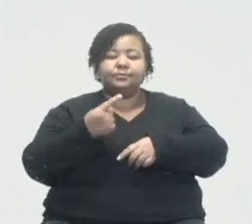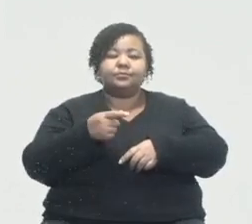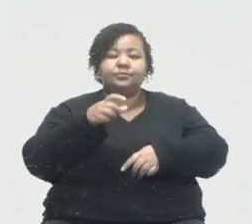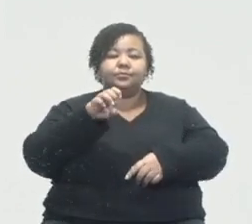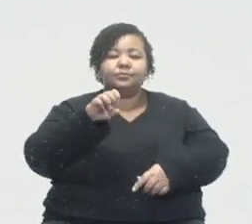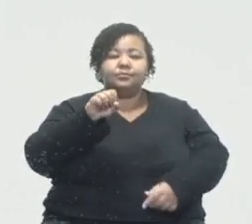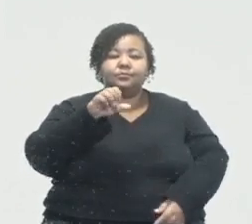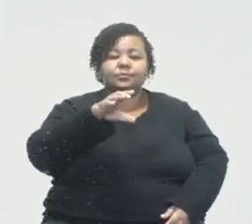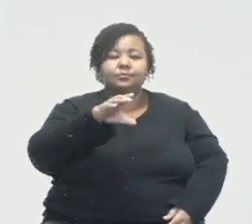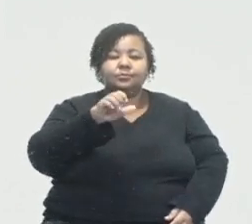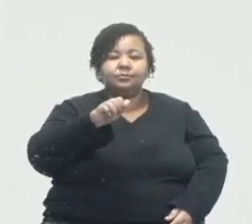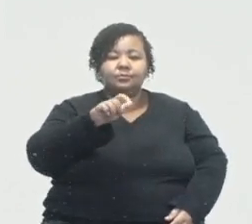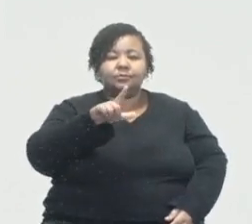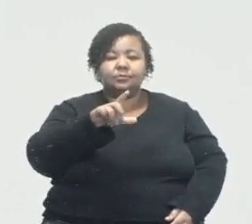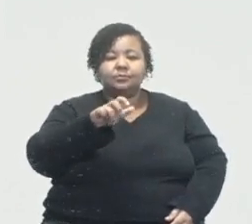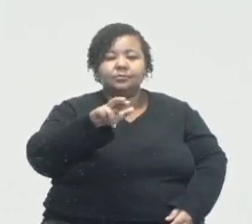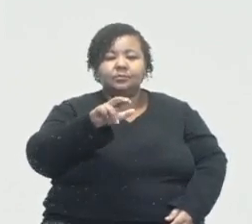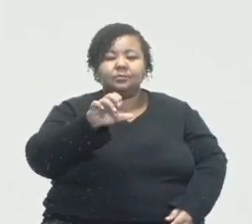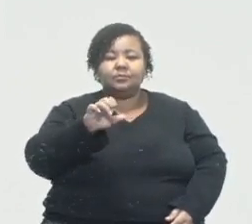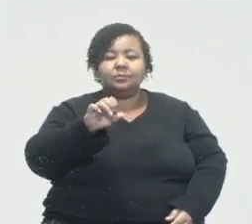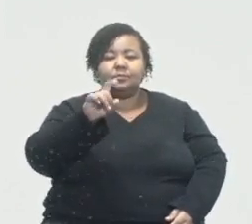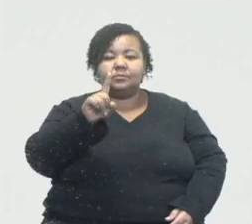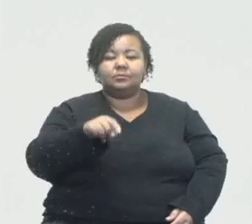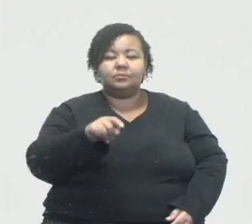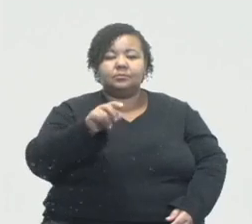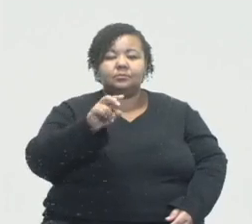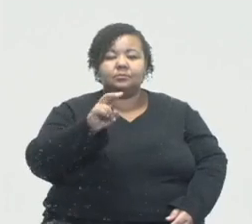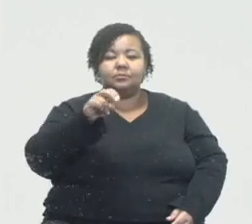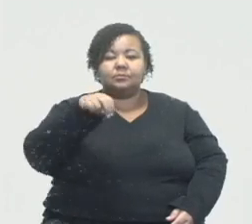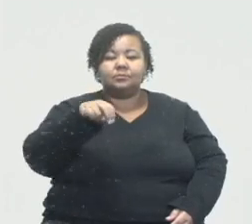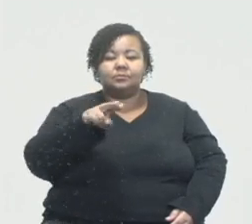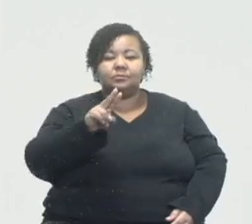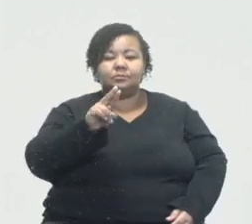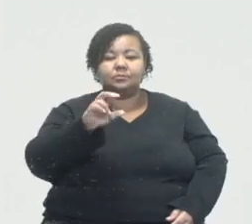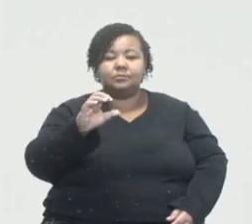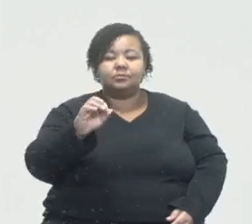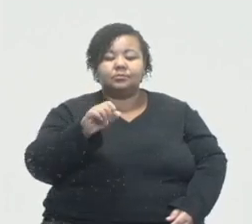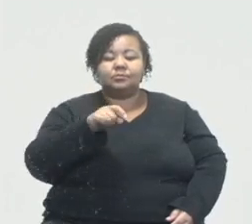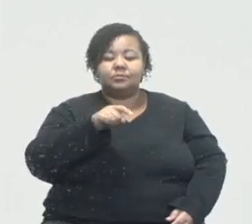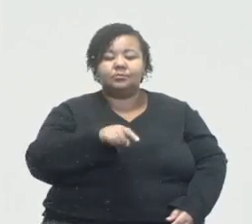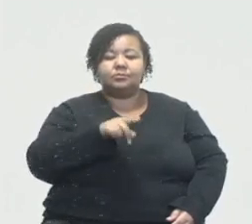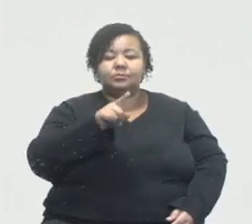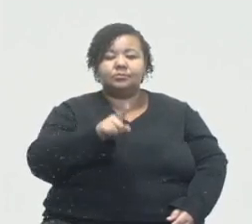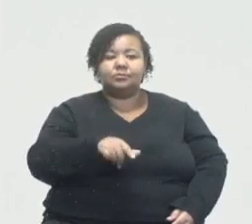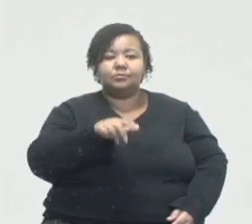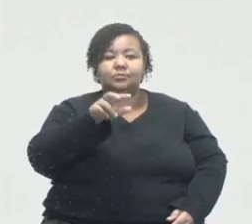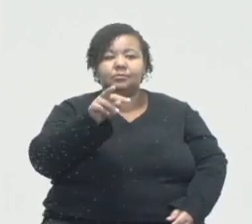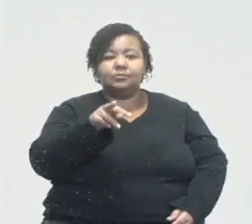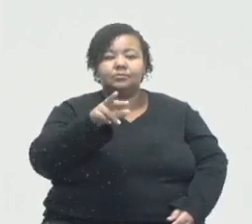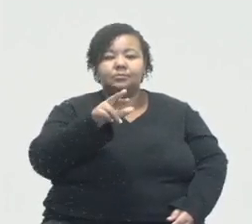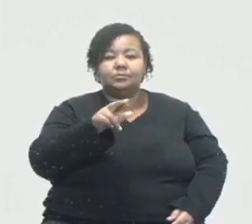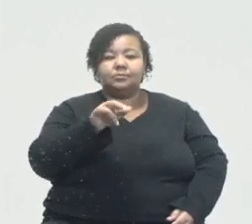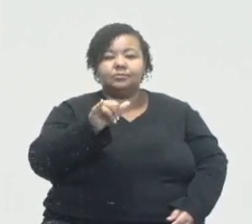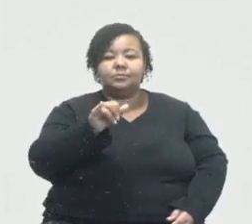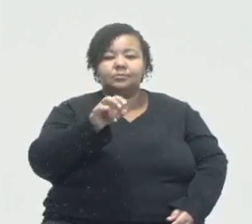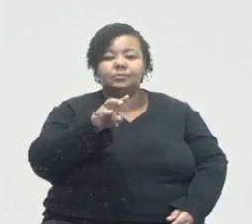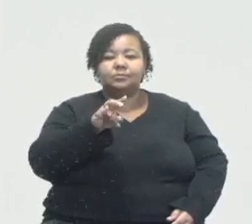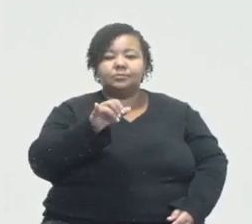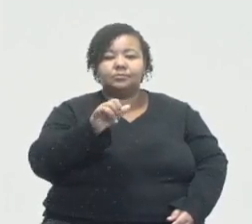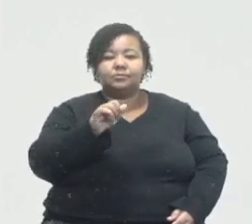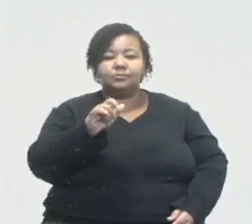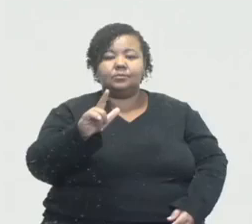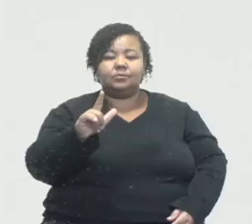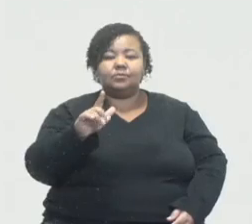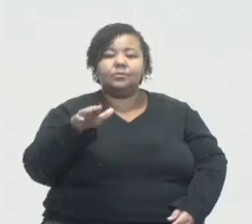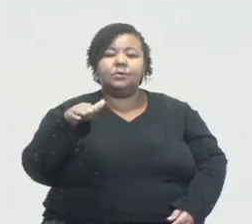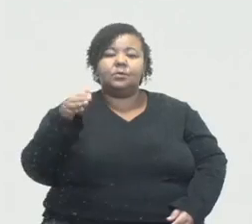escalares são nulos, essa solução é chamada de solução trivial. E quando acontece